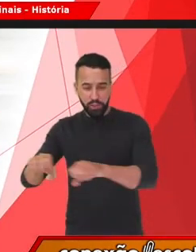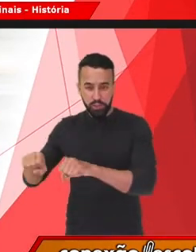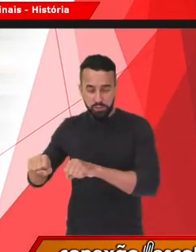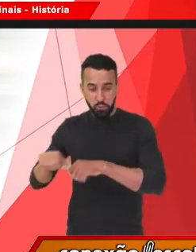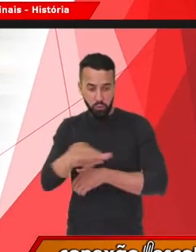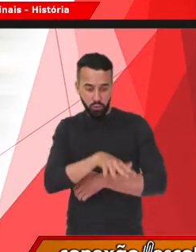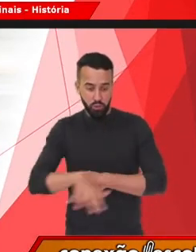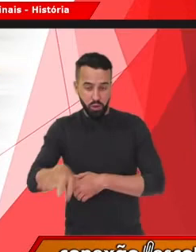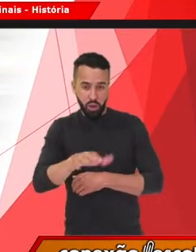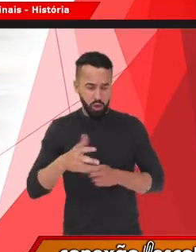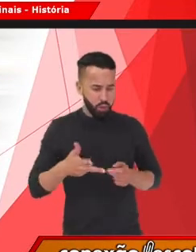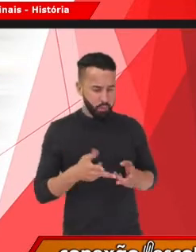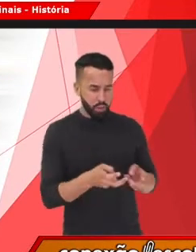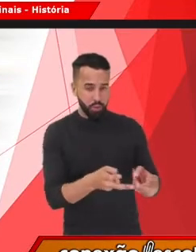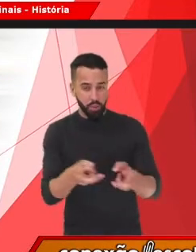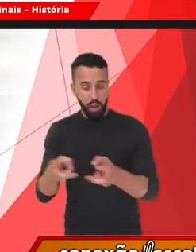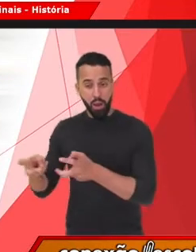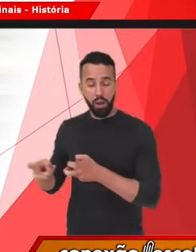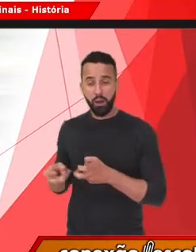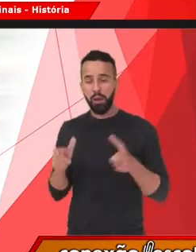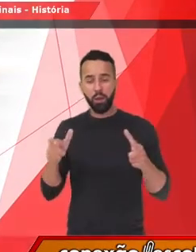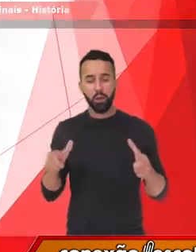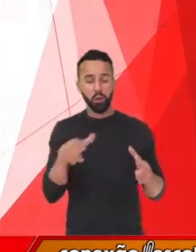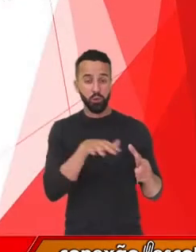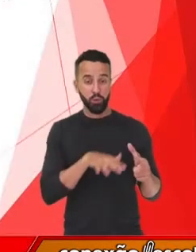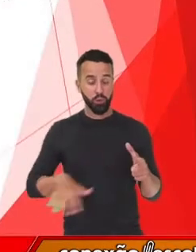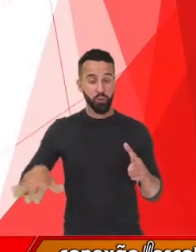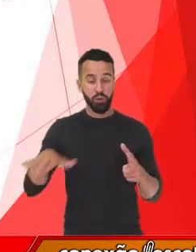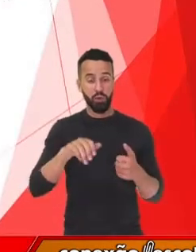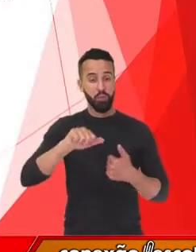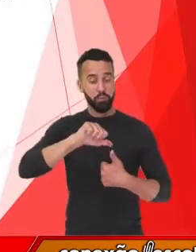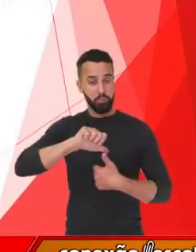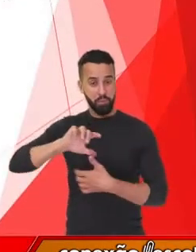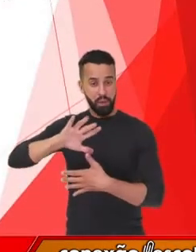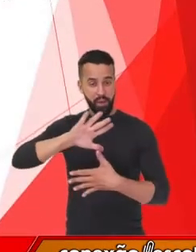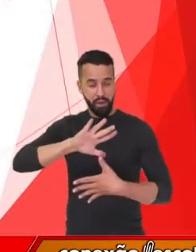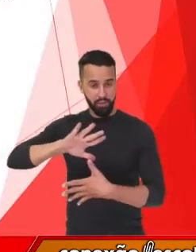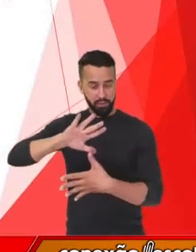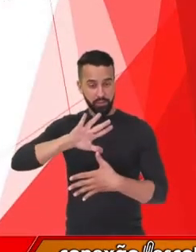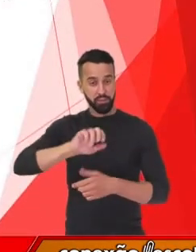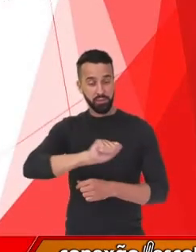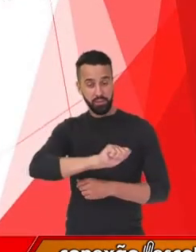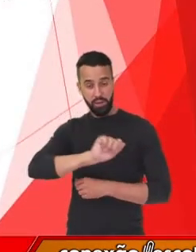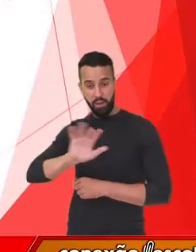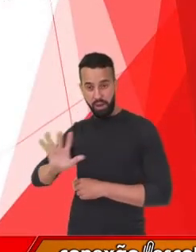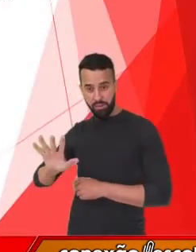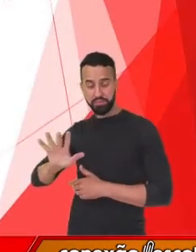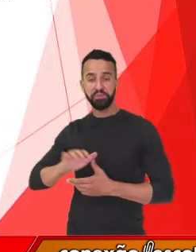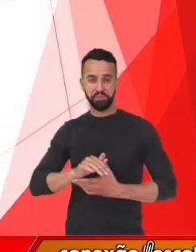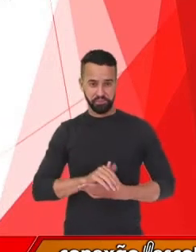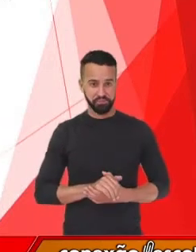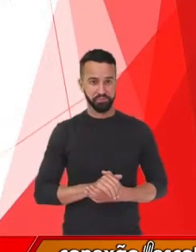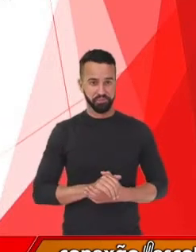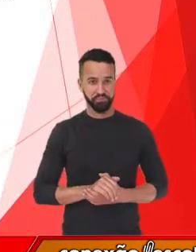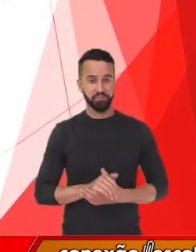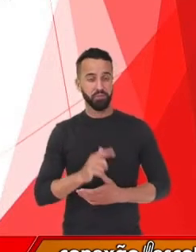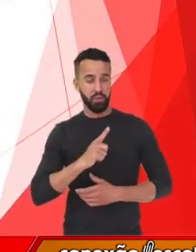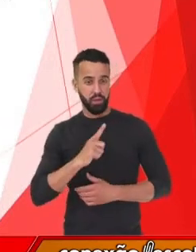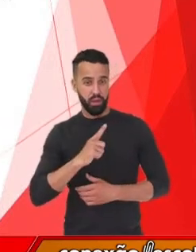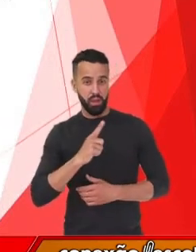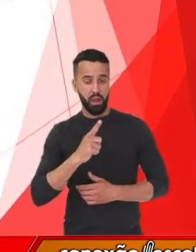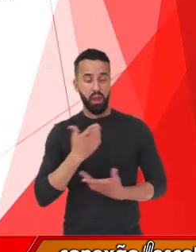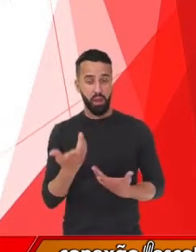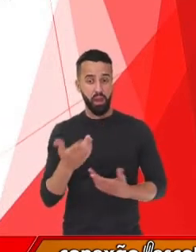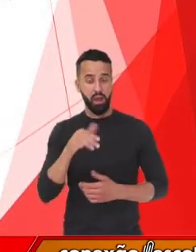colônias localizadas principalmente na América e na Ásia. Nessas colônias, os reinos europeus